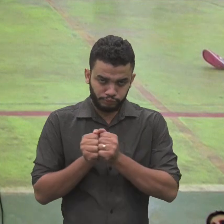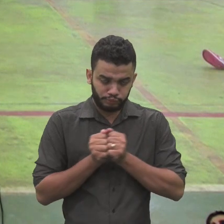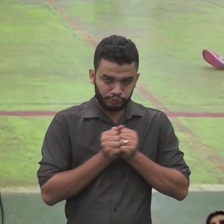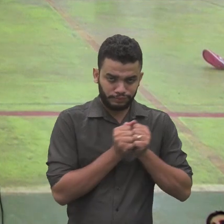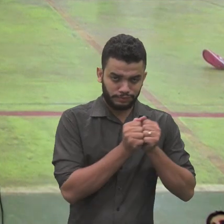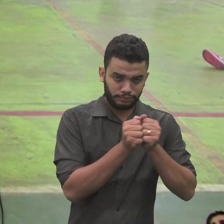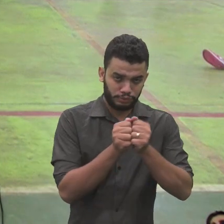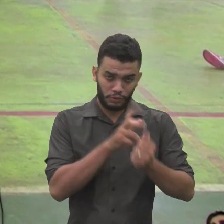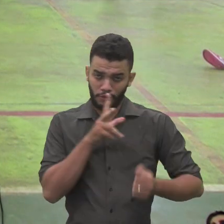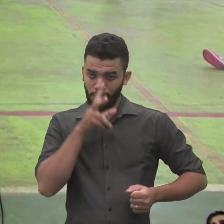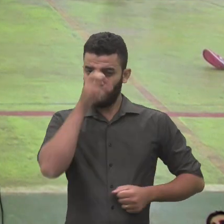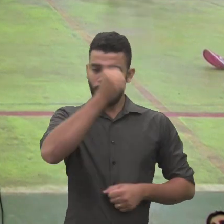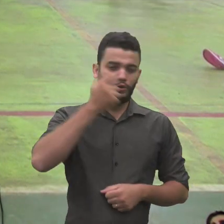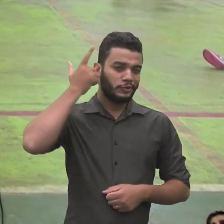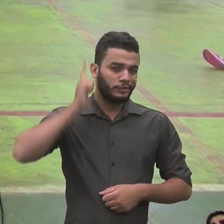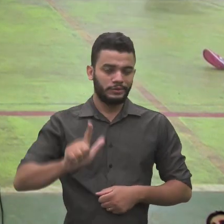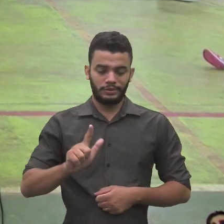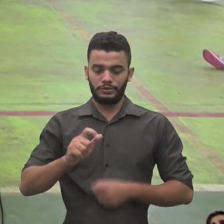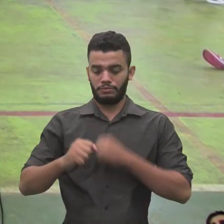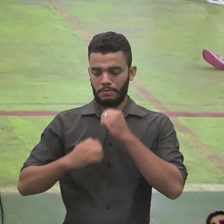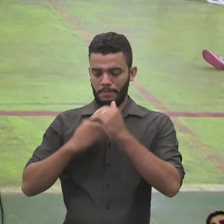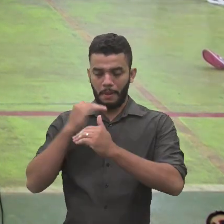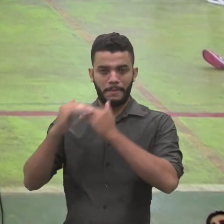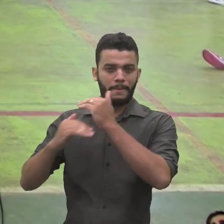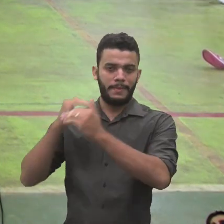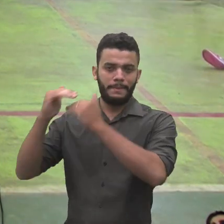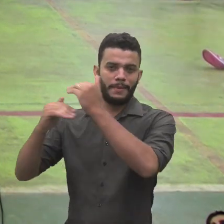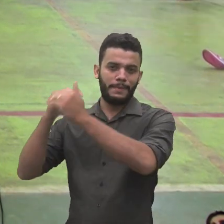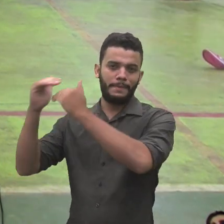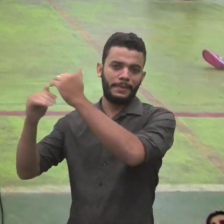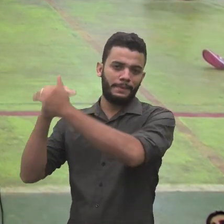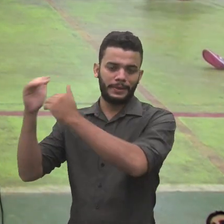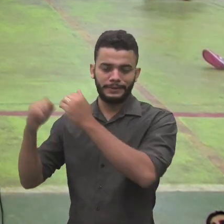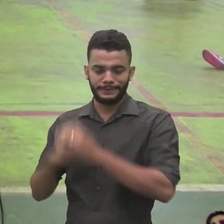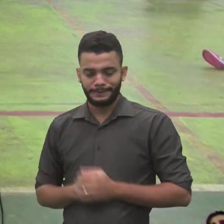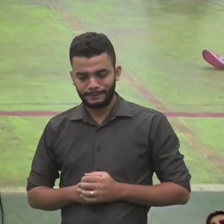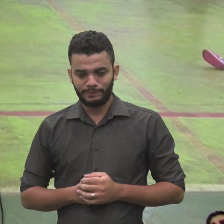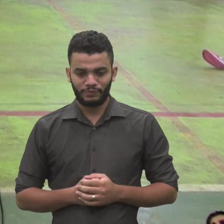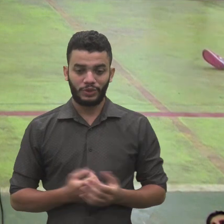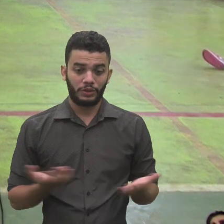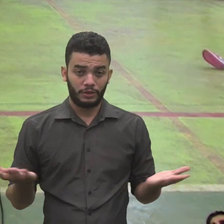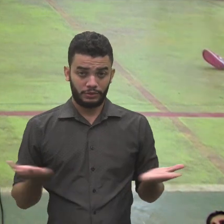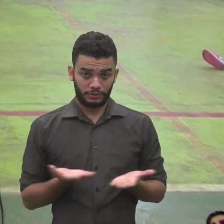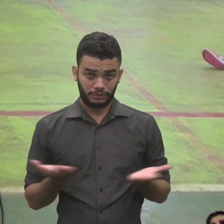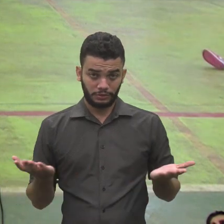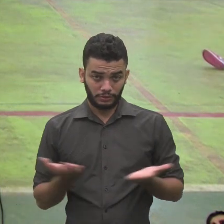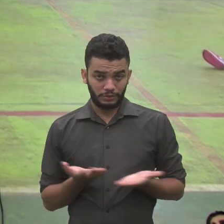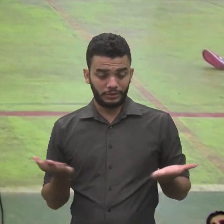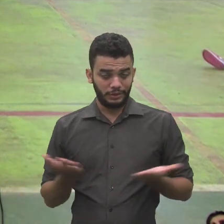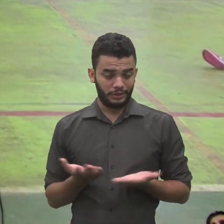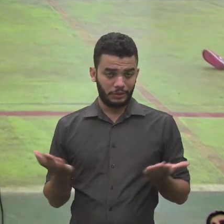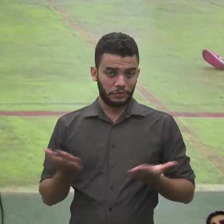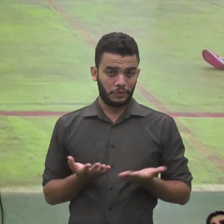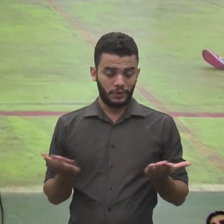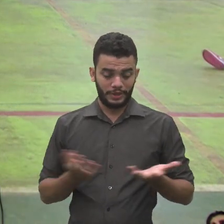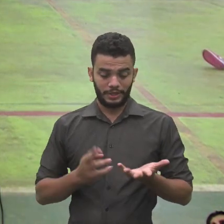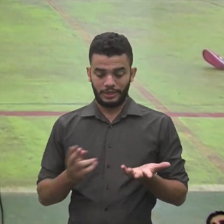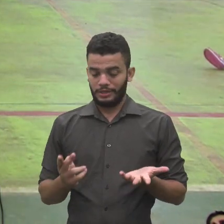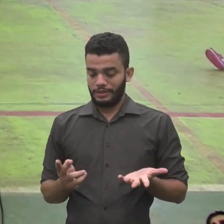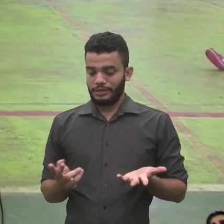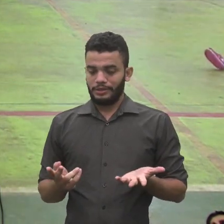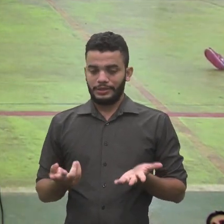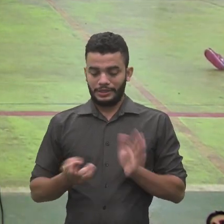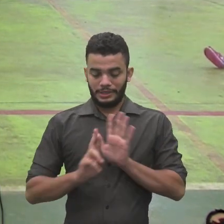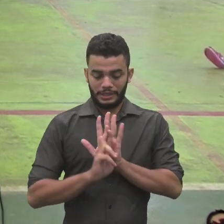nossa escola permanece de pé e tudo vai bem. Agora, representando as nossas crianças, que quem somos nós? Quem